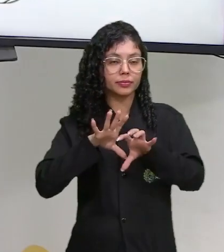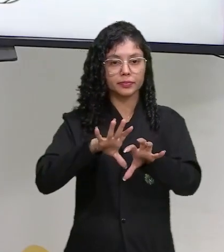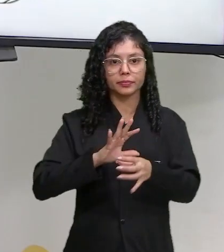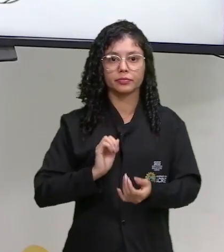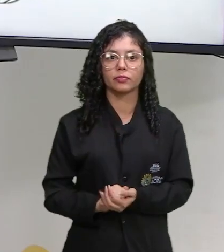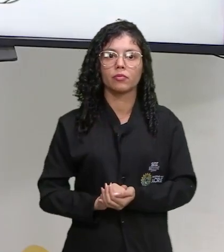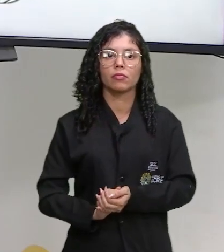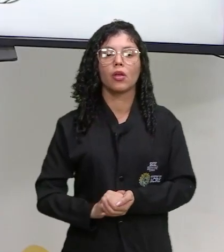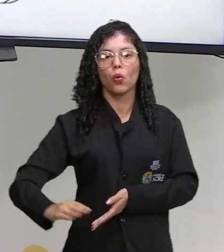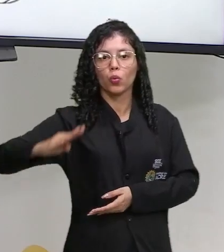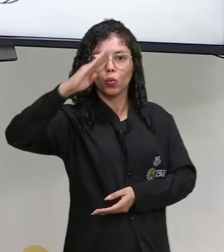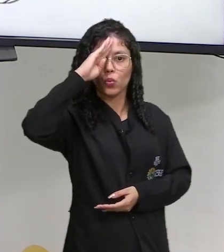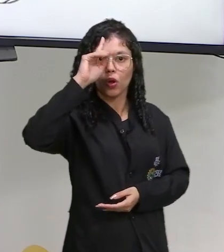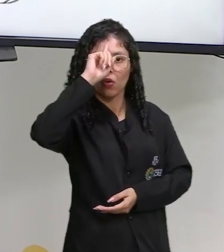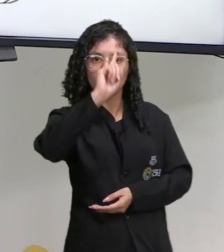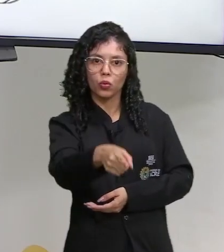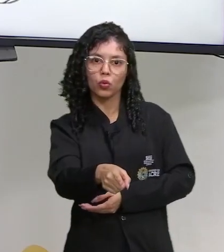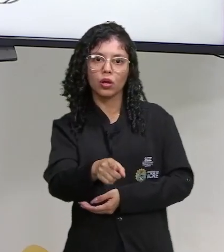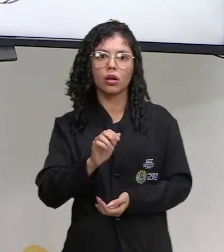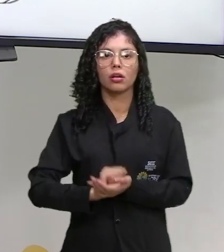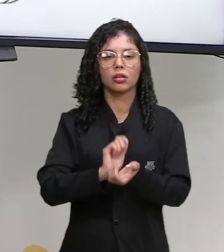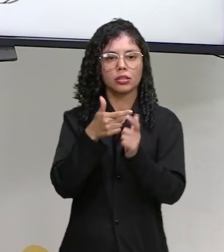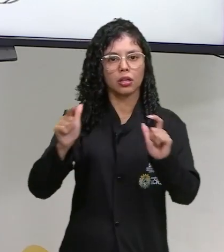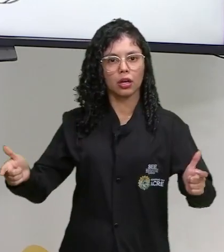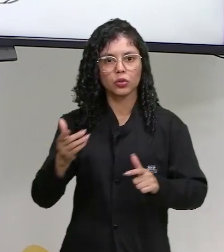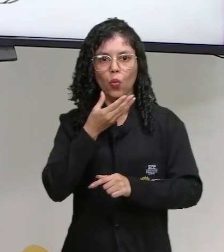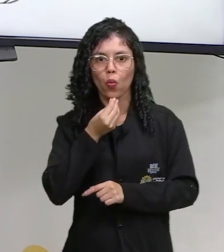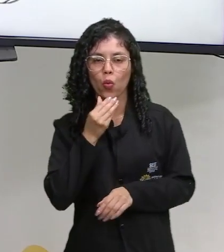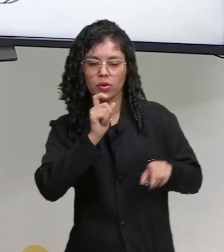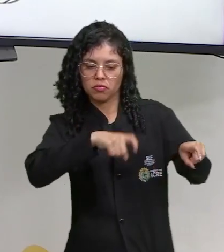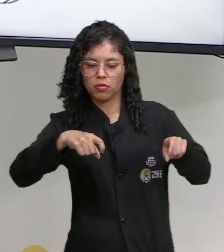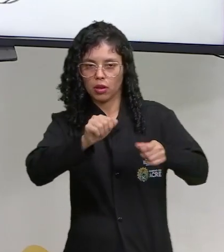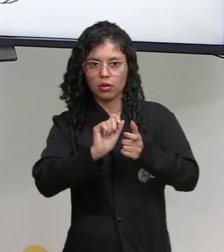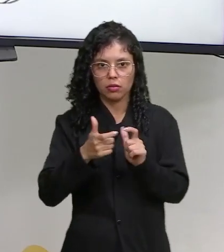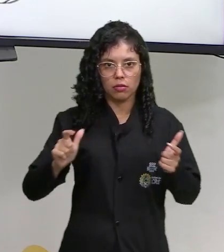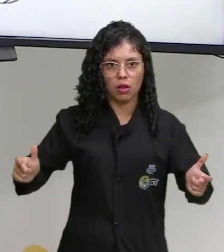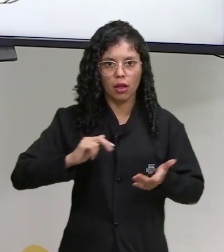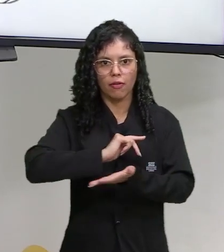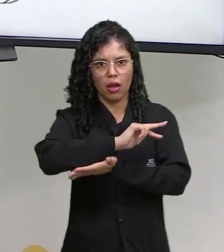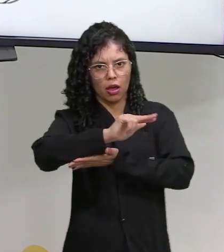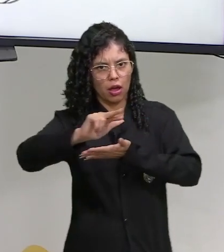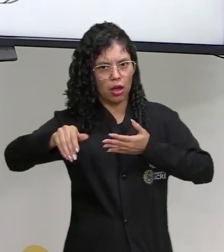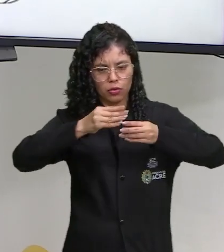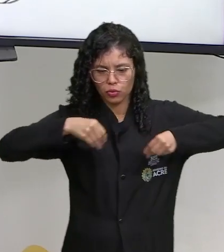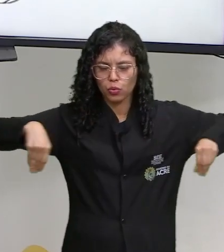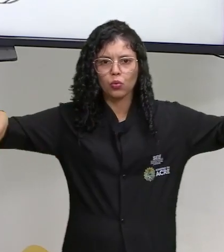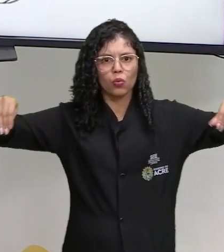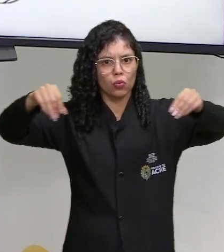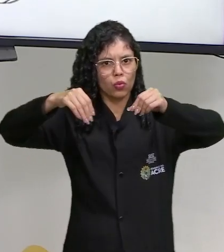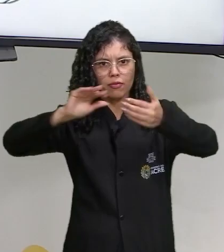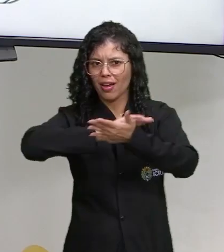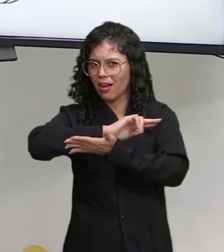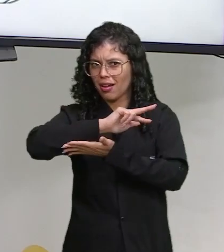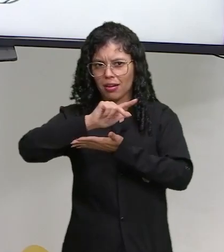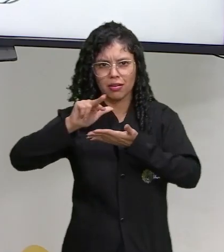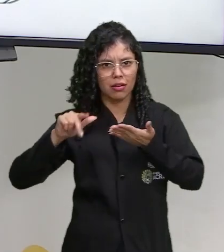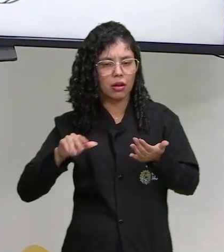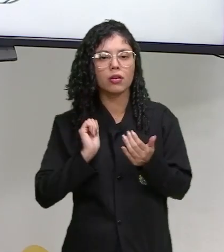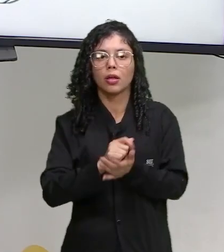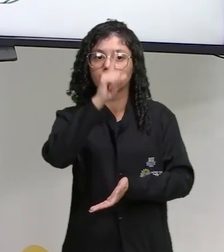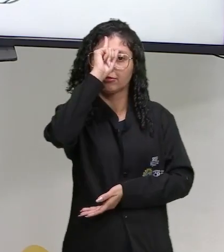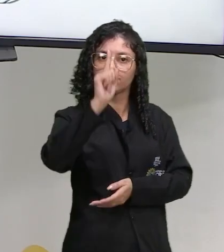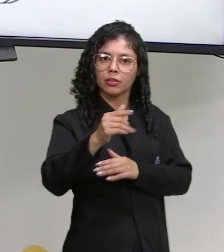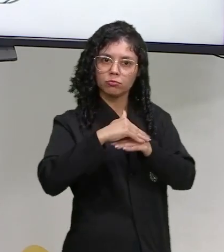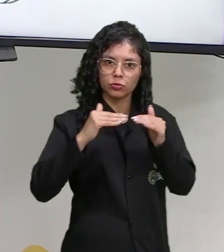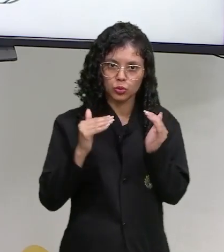O coronel é a figura daquele grande fazendeiro que tinha um vasto território, um grande latifúndio e que mandava em